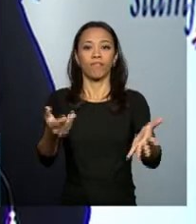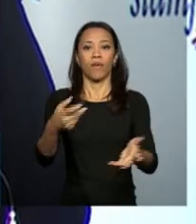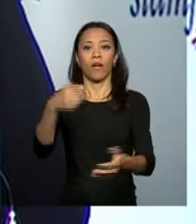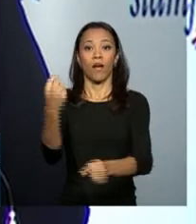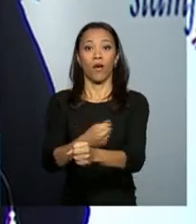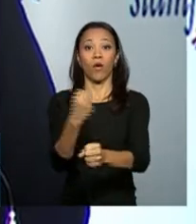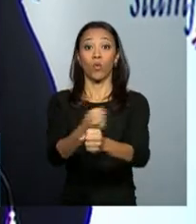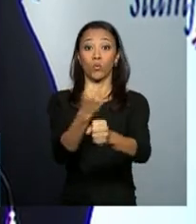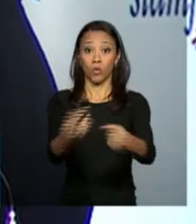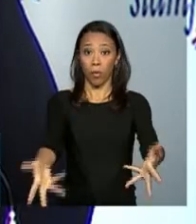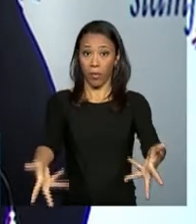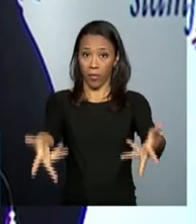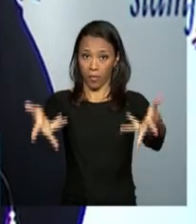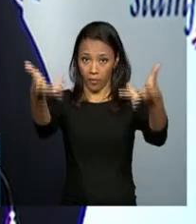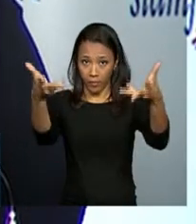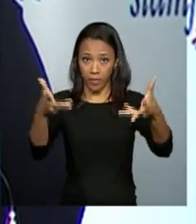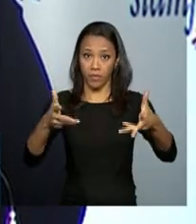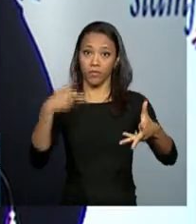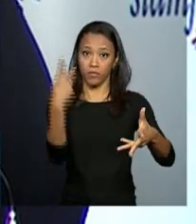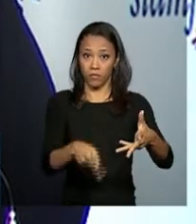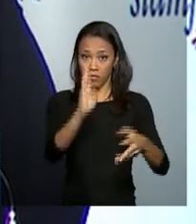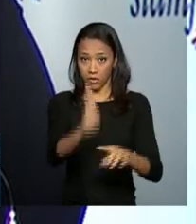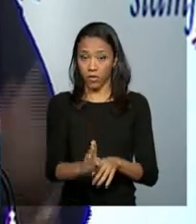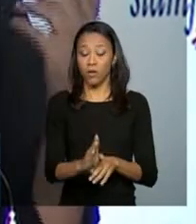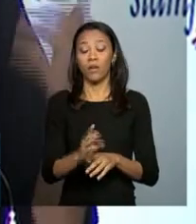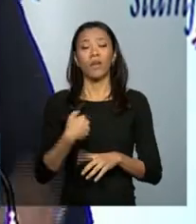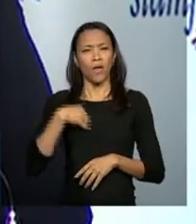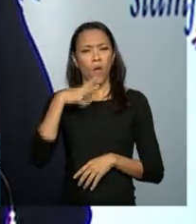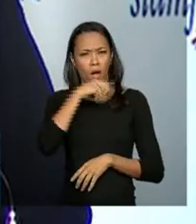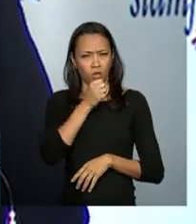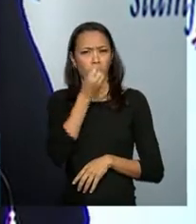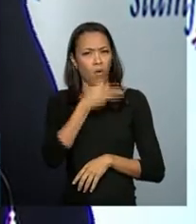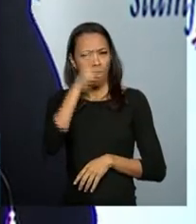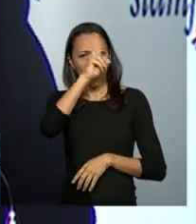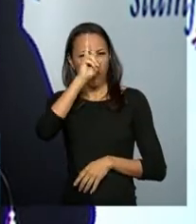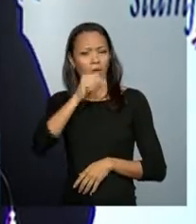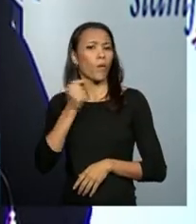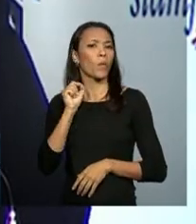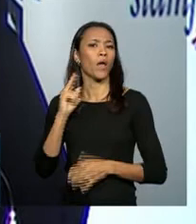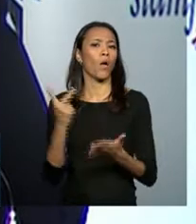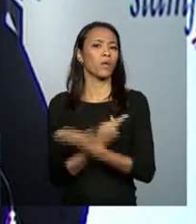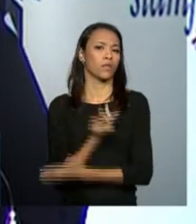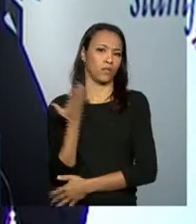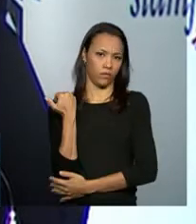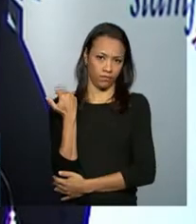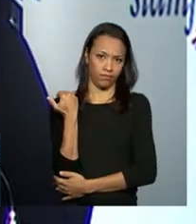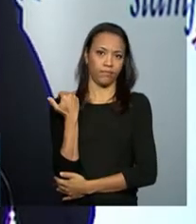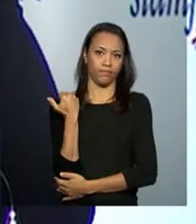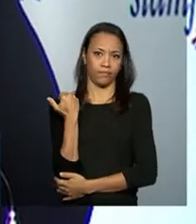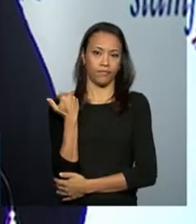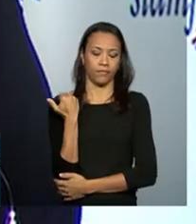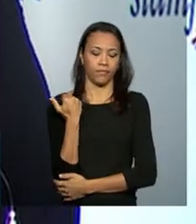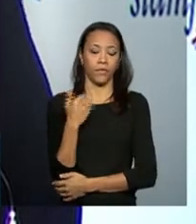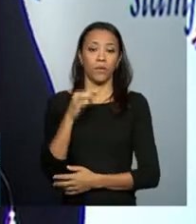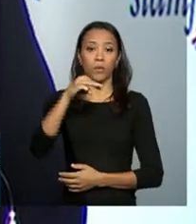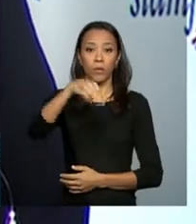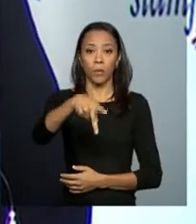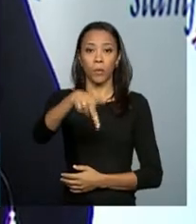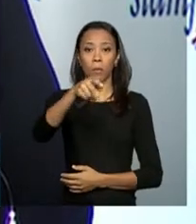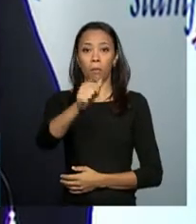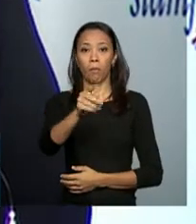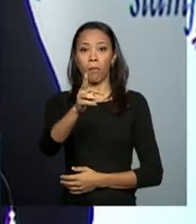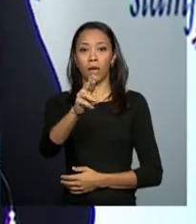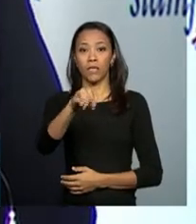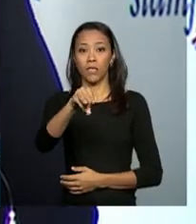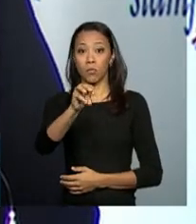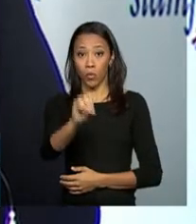bem-sucedidas. Eu acho bom lembrar, lá atrás, a questão do patrimônio de afetação para o